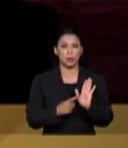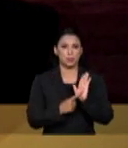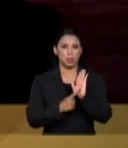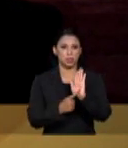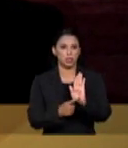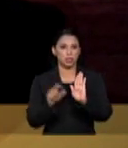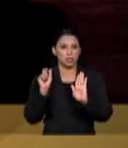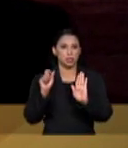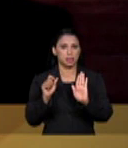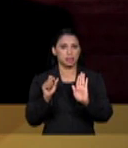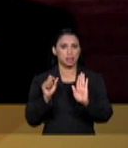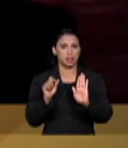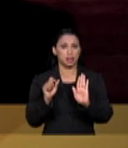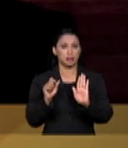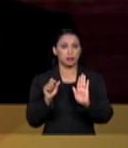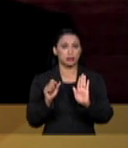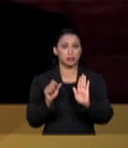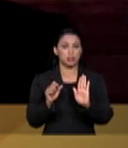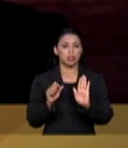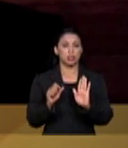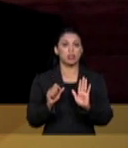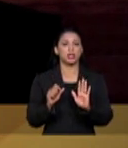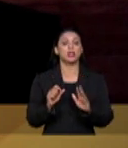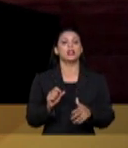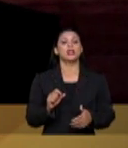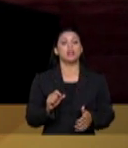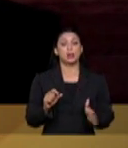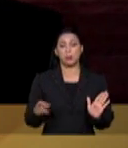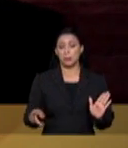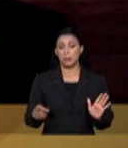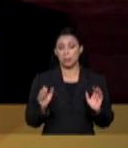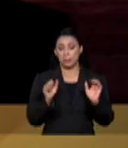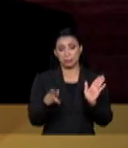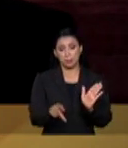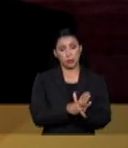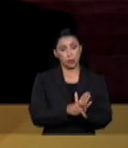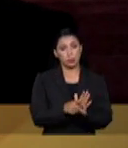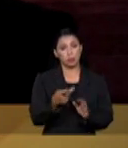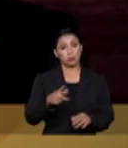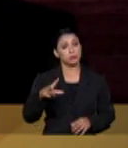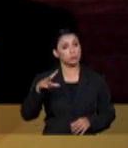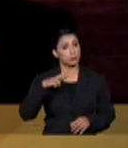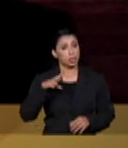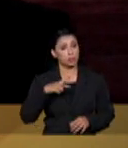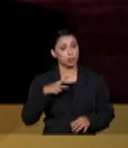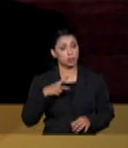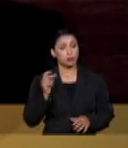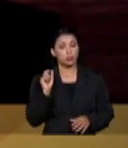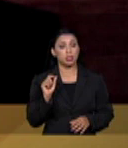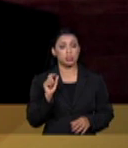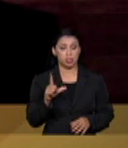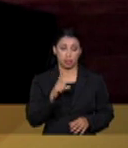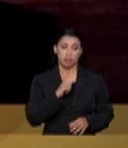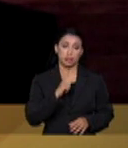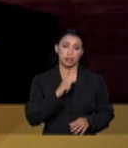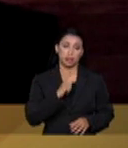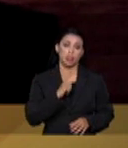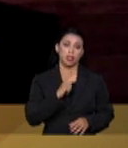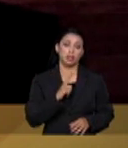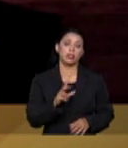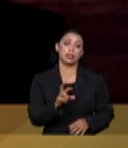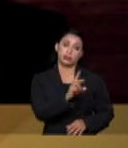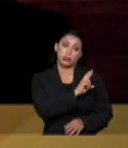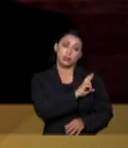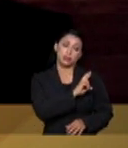reflexo do exercício dos o proprietário e das suas funções nomeadamente a sua